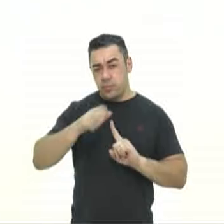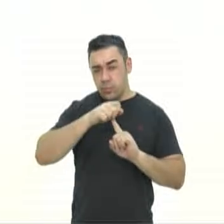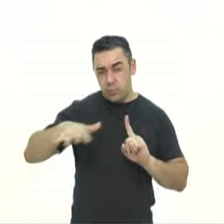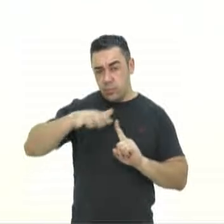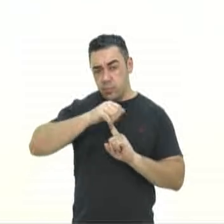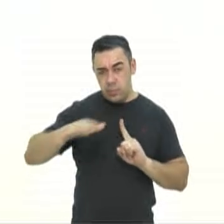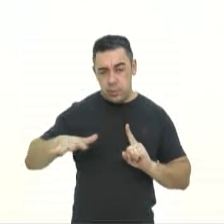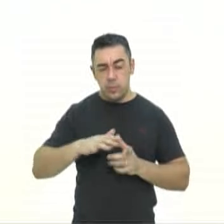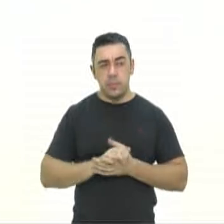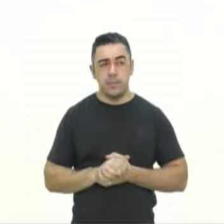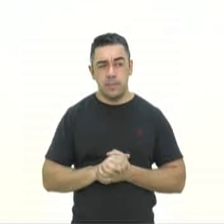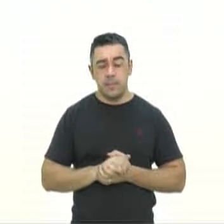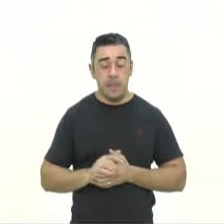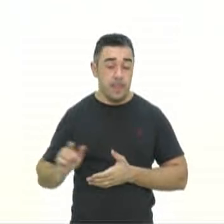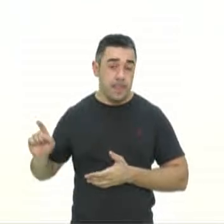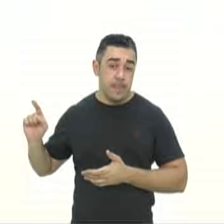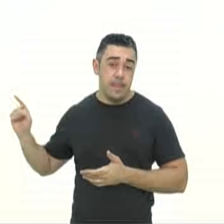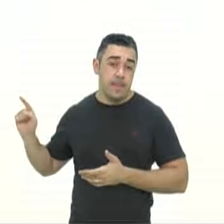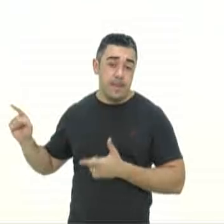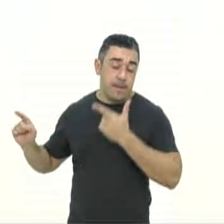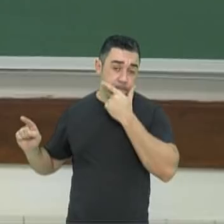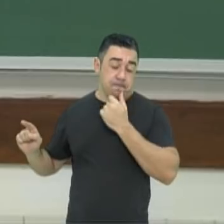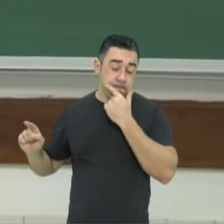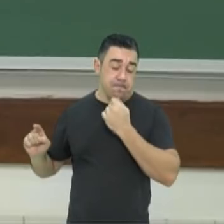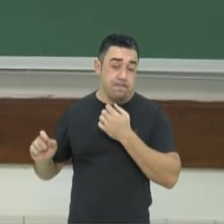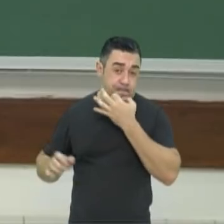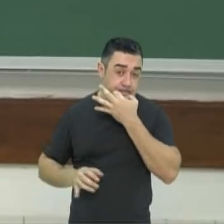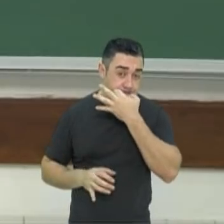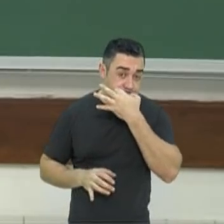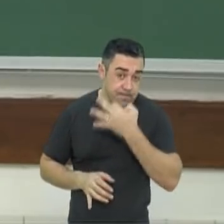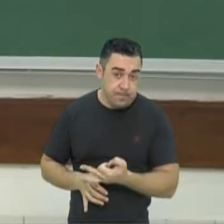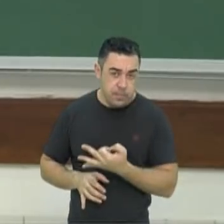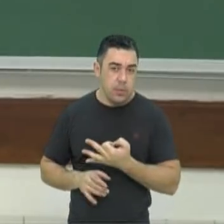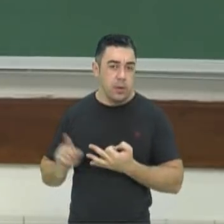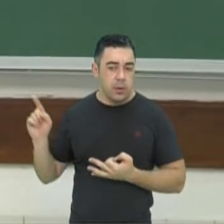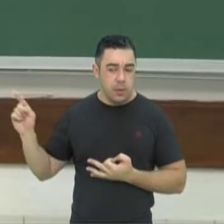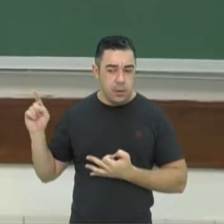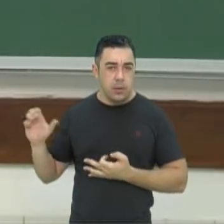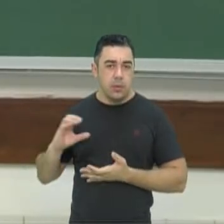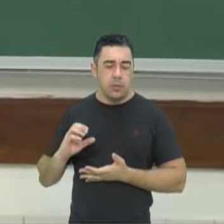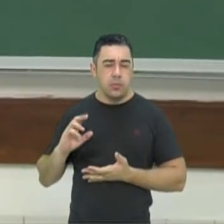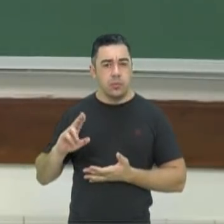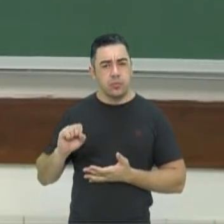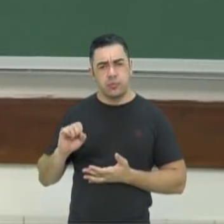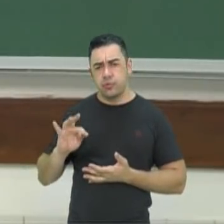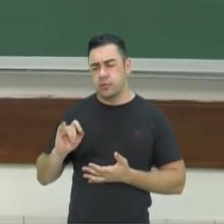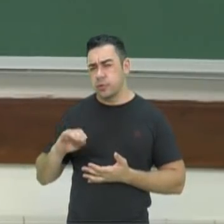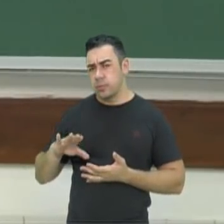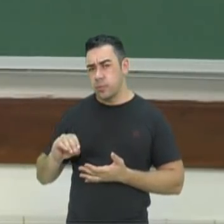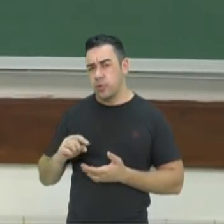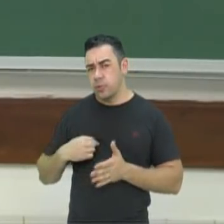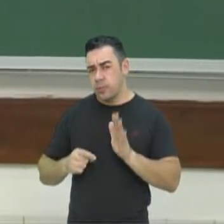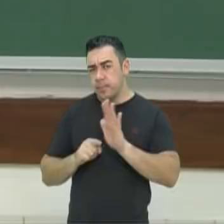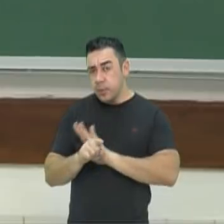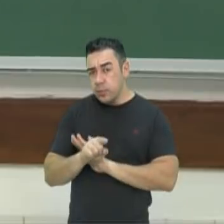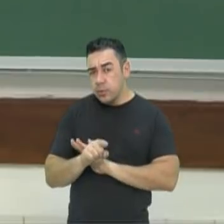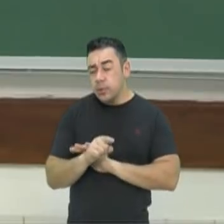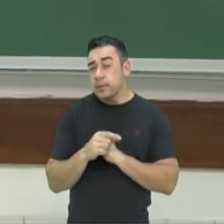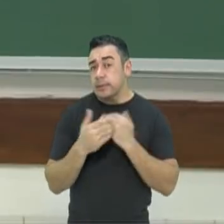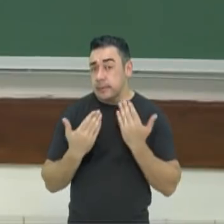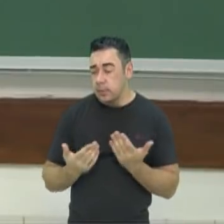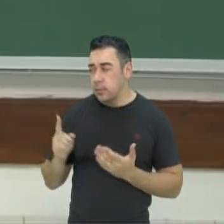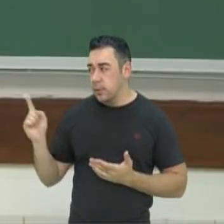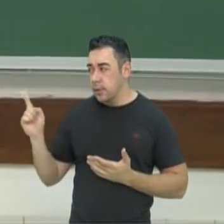de linguagem. O padre Antônio Vieira, ele está criticando esse cultismo. E eu estou perguntando para vocês, a partir